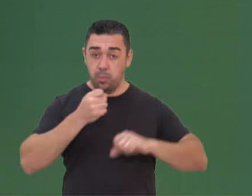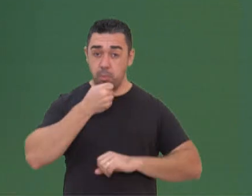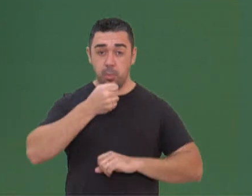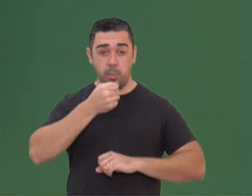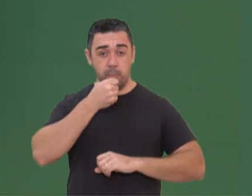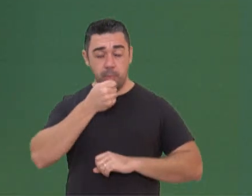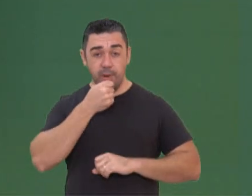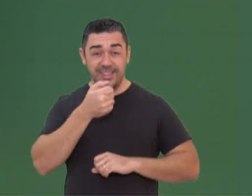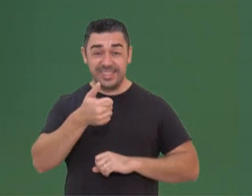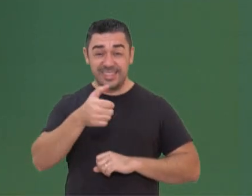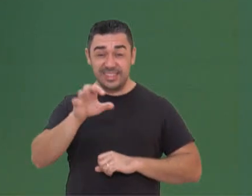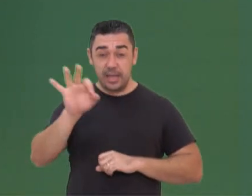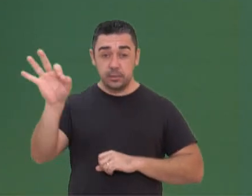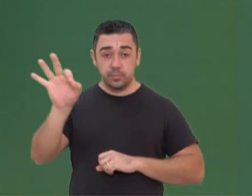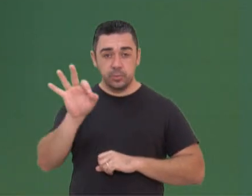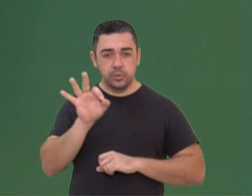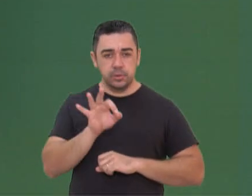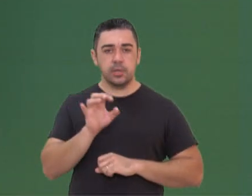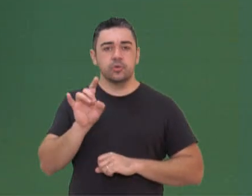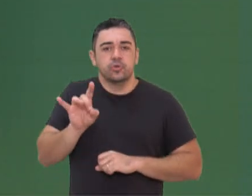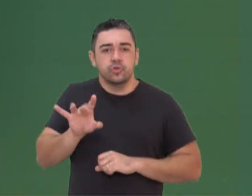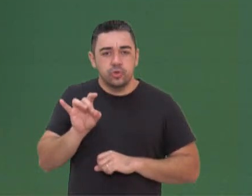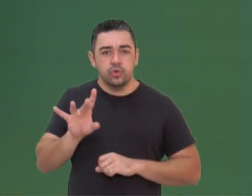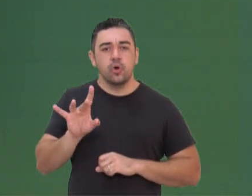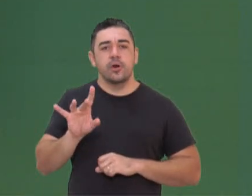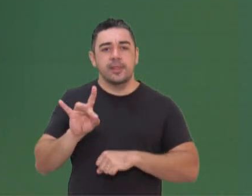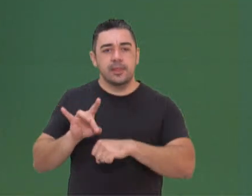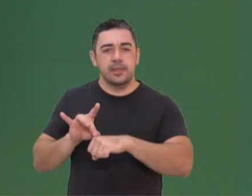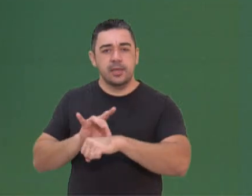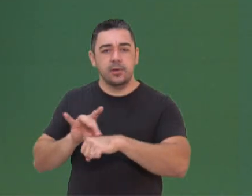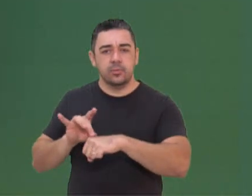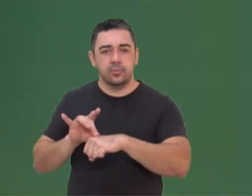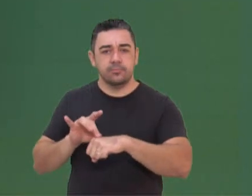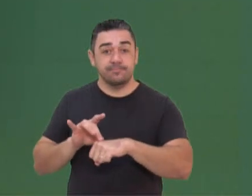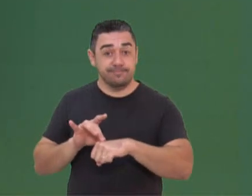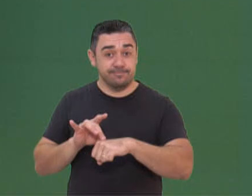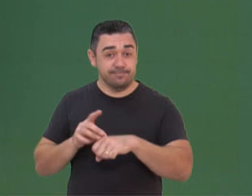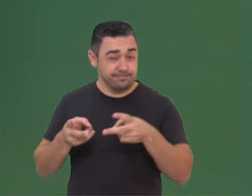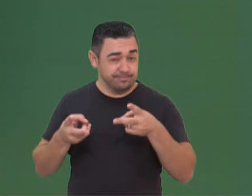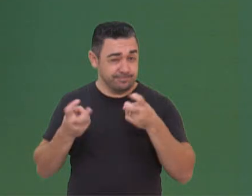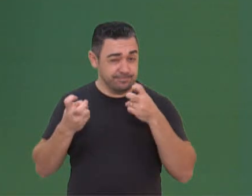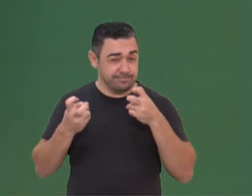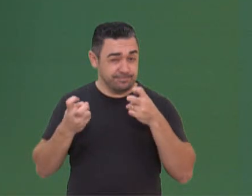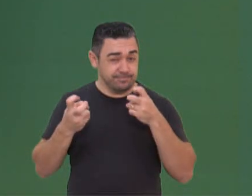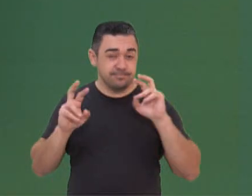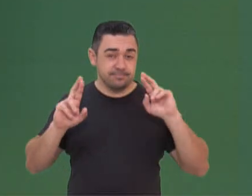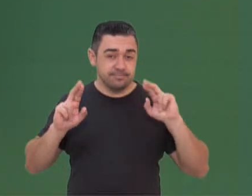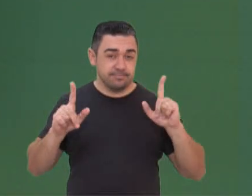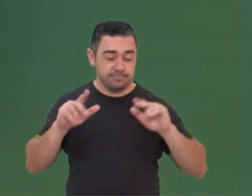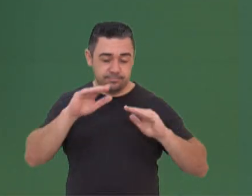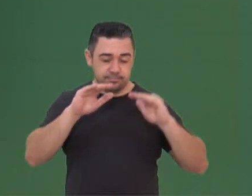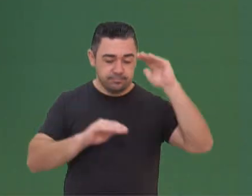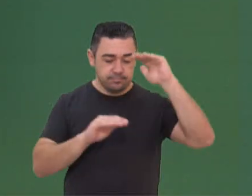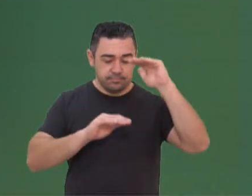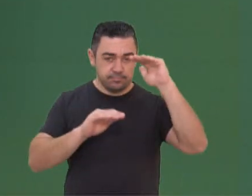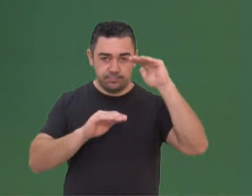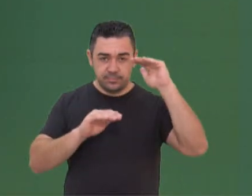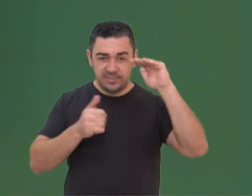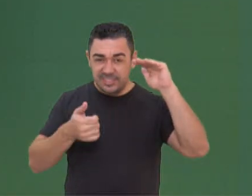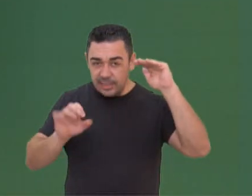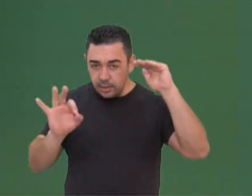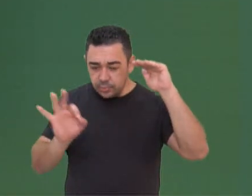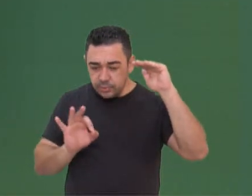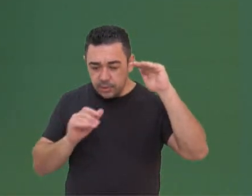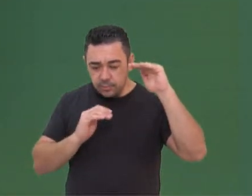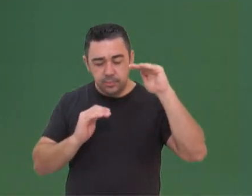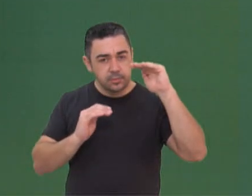10% dos colunistas desses jornais eram negros. Conseguiu perceber que existe uma desigualdade tremenda aí nesse